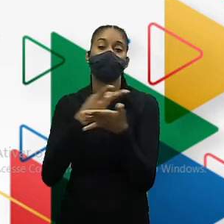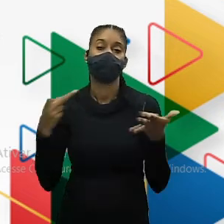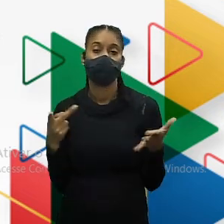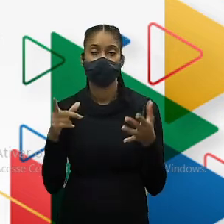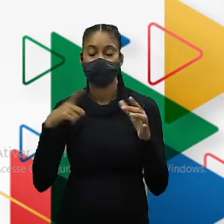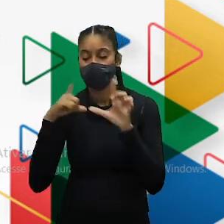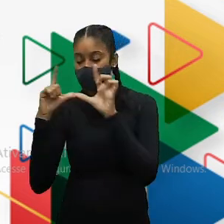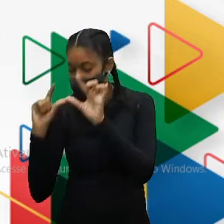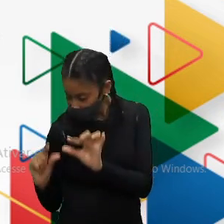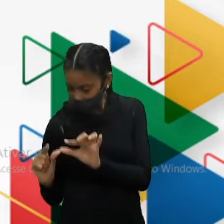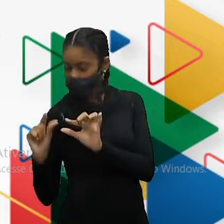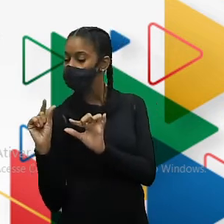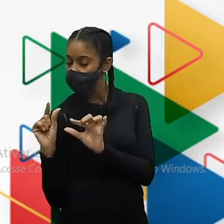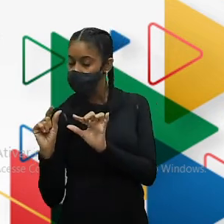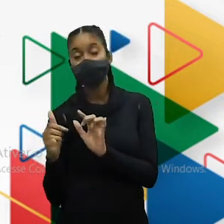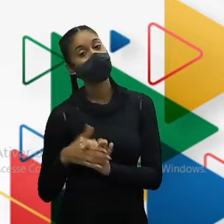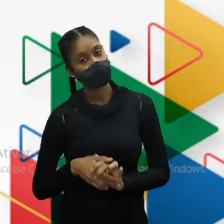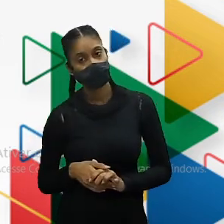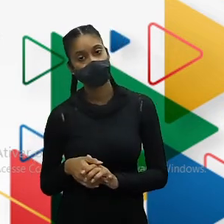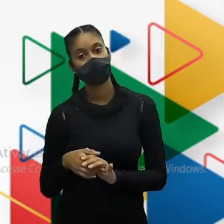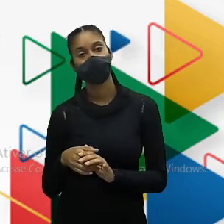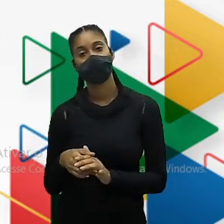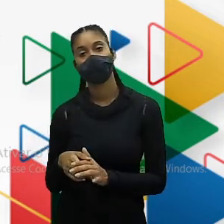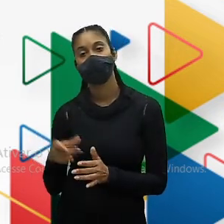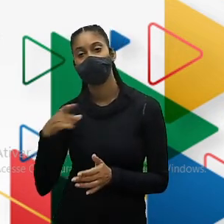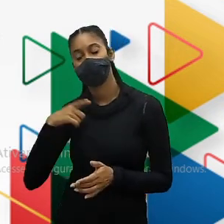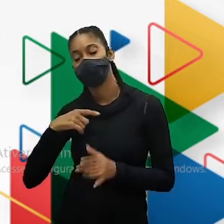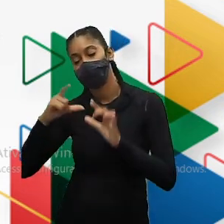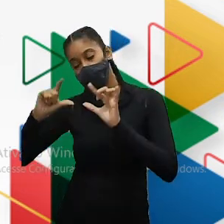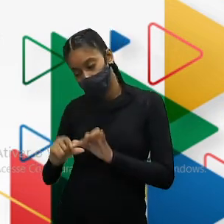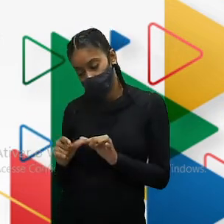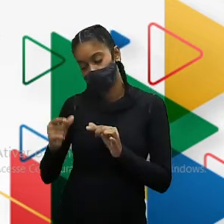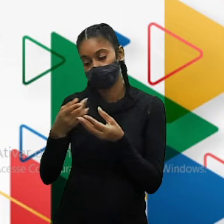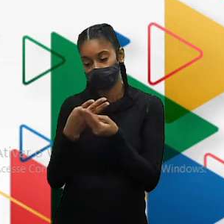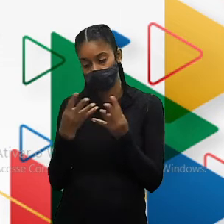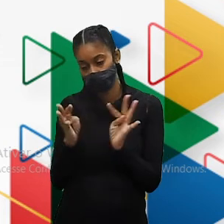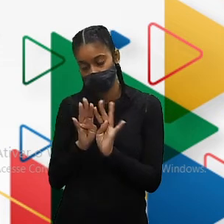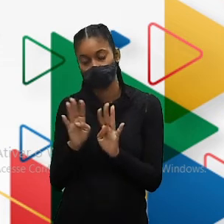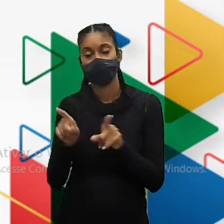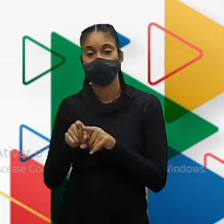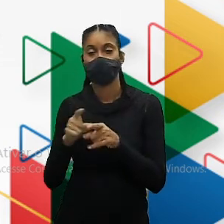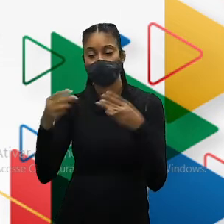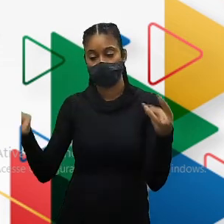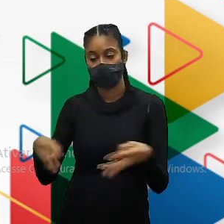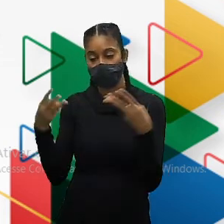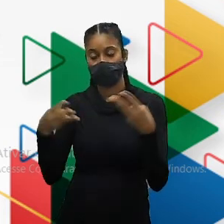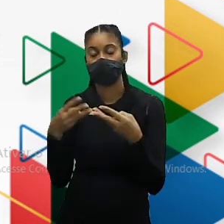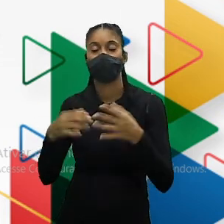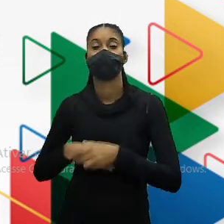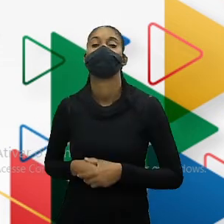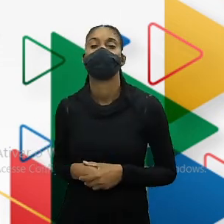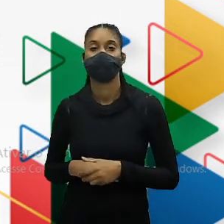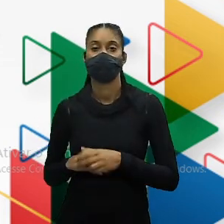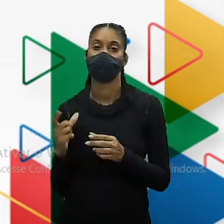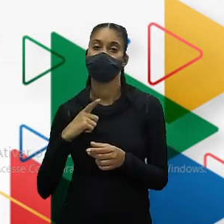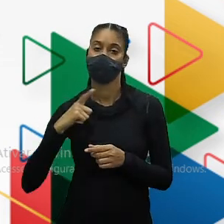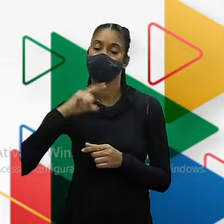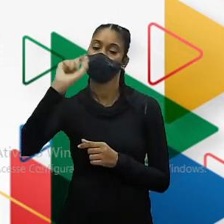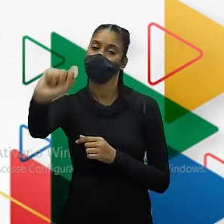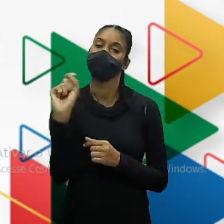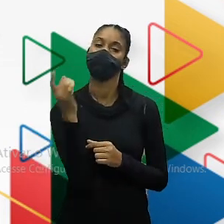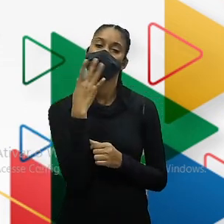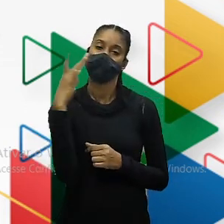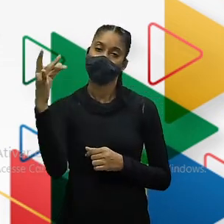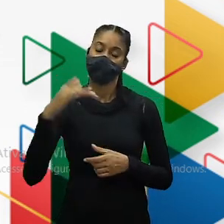sobra um pouquinho. Um pouco de verdura, um pouco de alface, um pouco de salada que fica imerso nessa solução